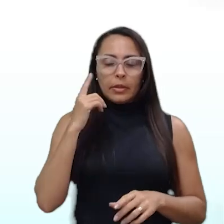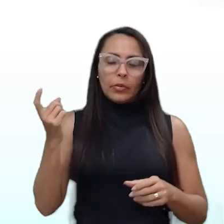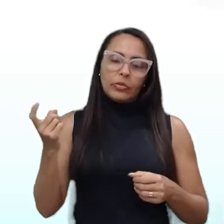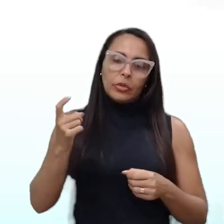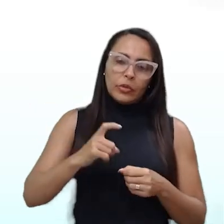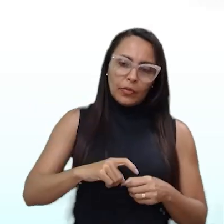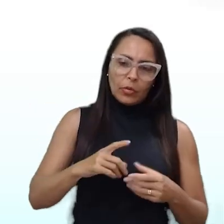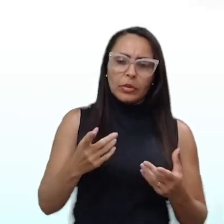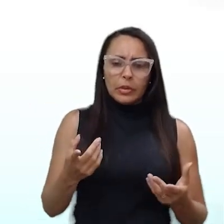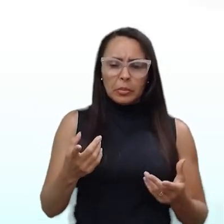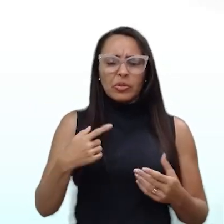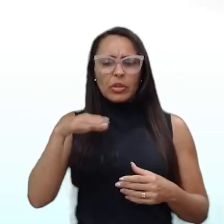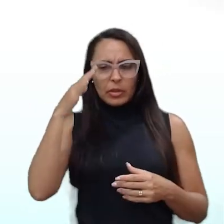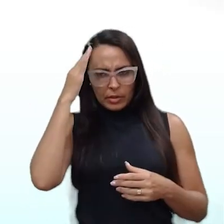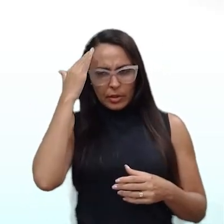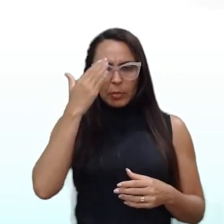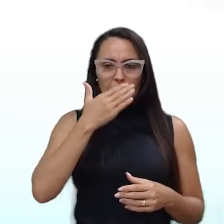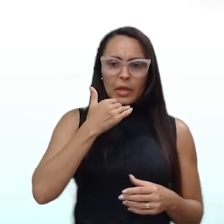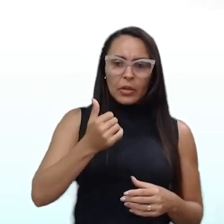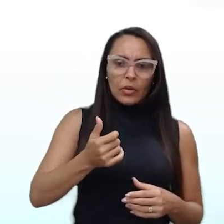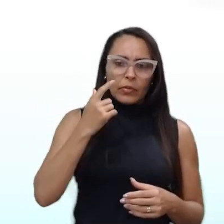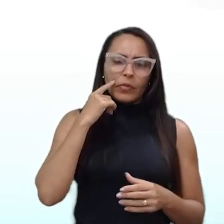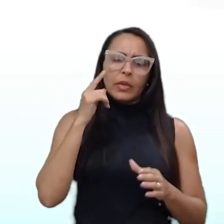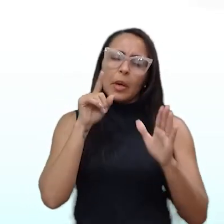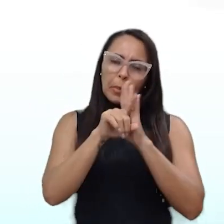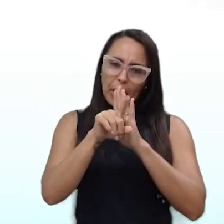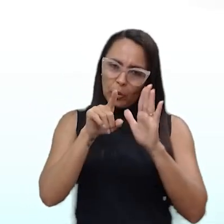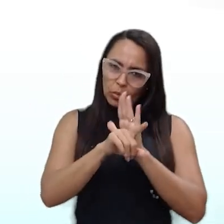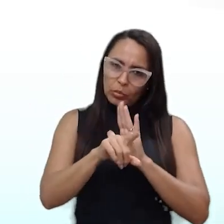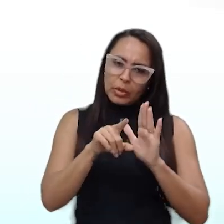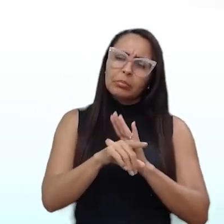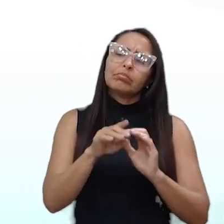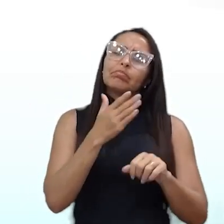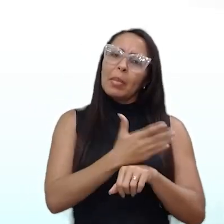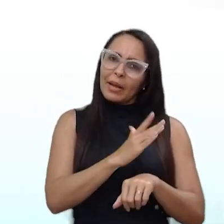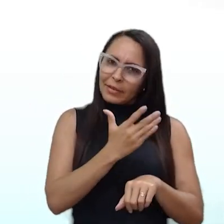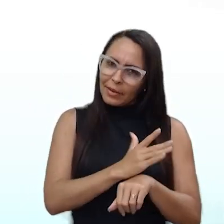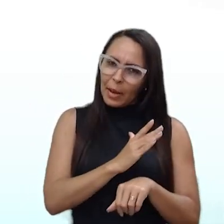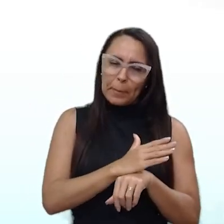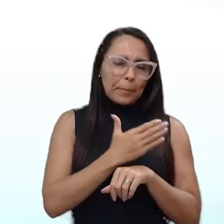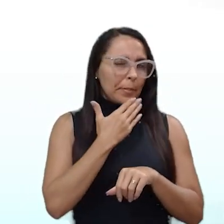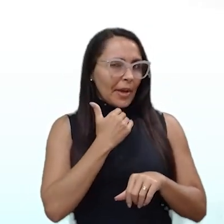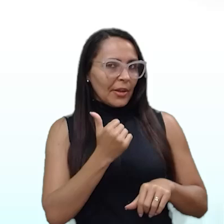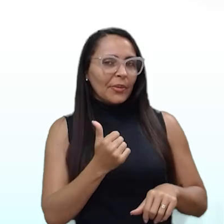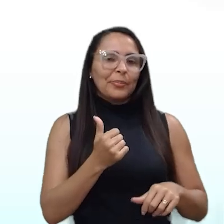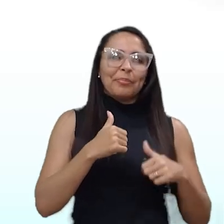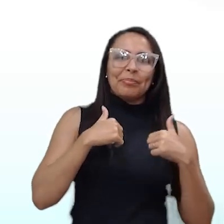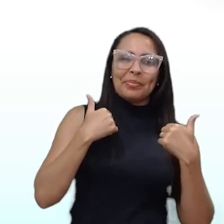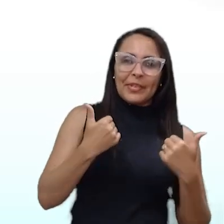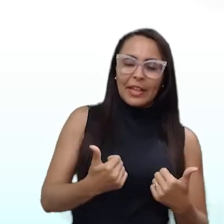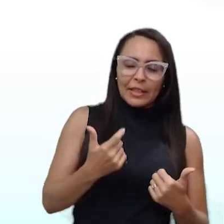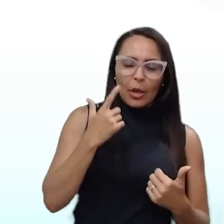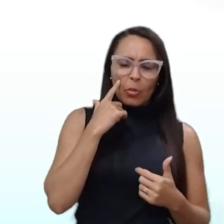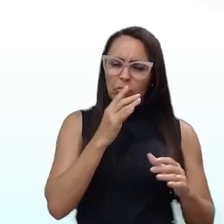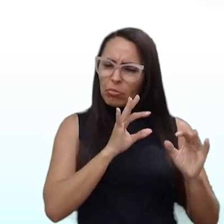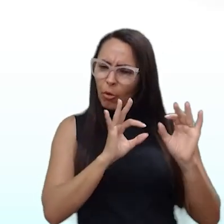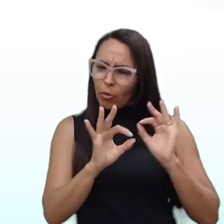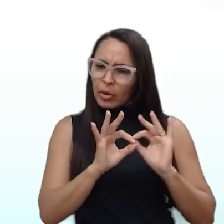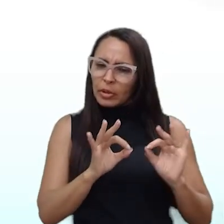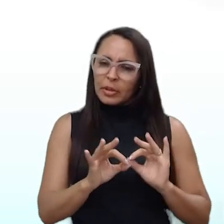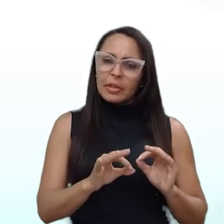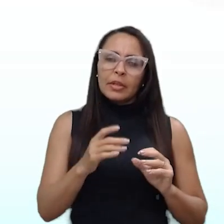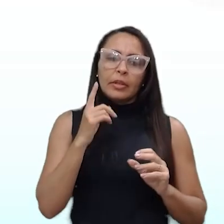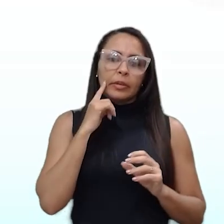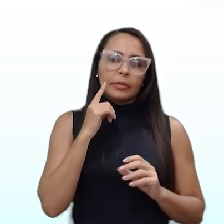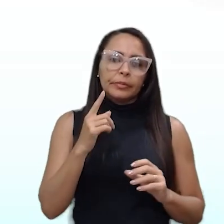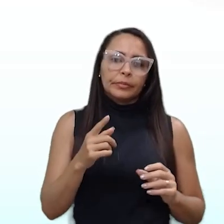calor latente. Para a gente entender isso melhor, vamos fazer uma questão que é melhor exercitando do que qualquer coisa. É ou não é, Mequetrefe? Então se prepara aí, porque ele diz o